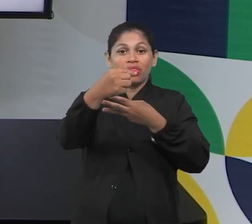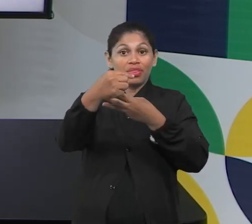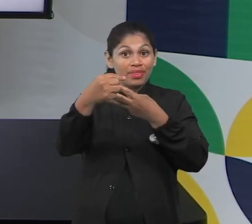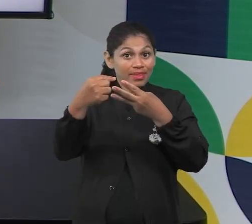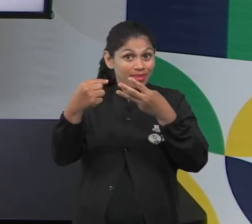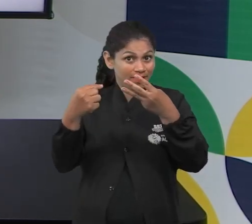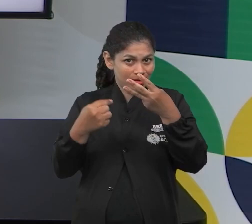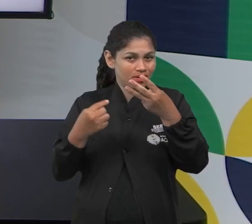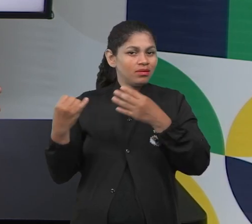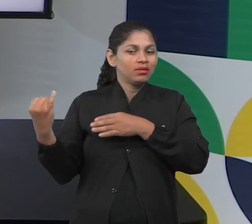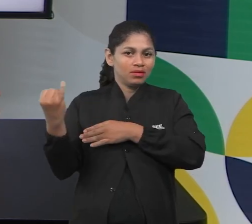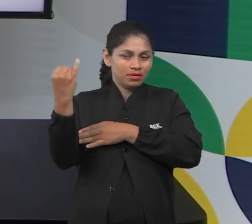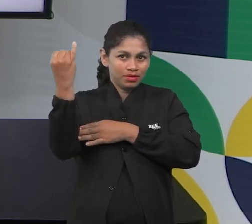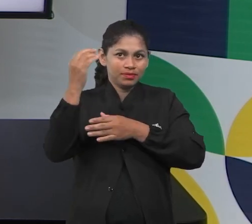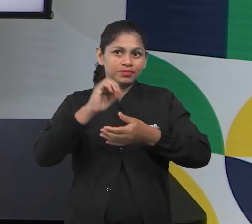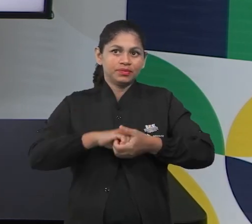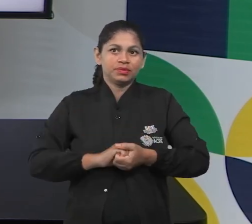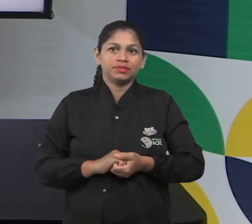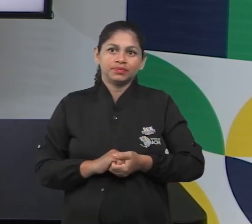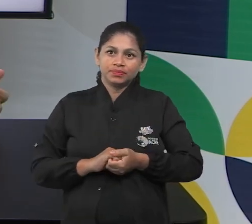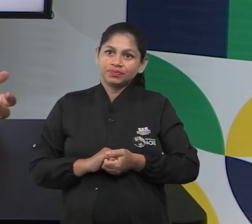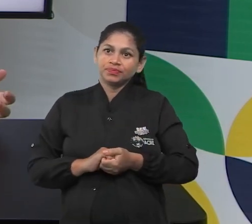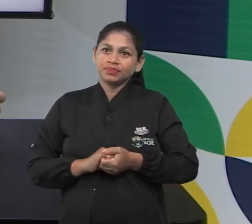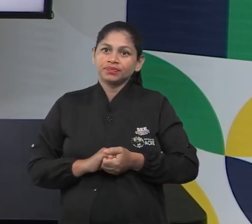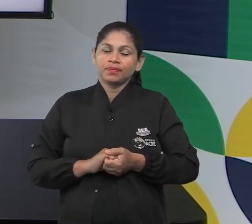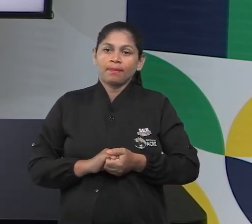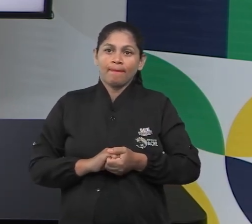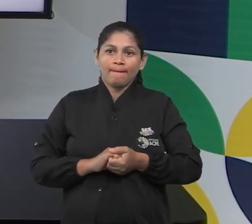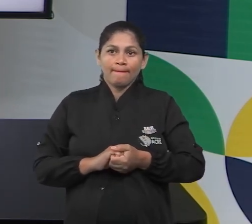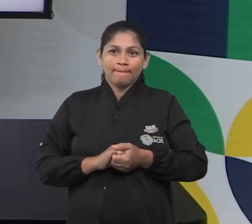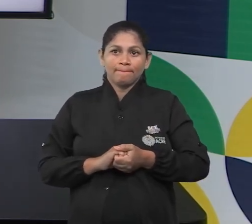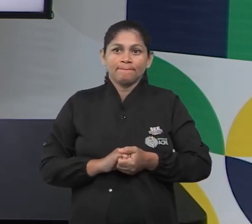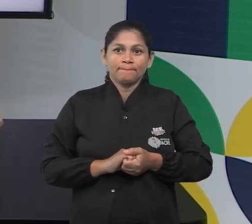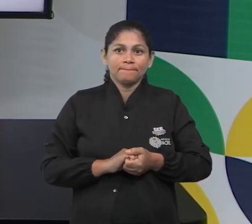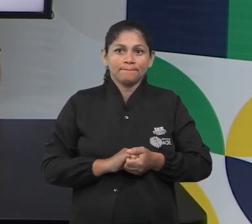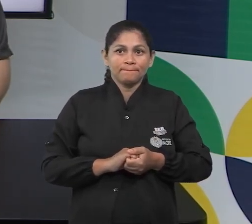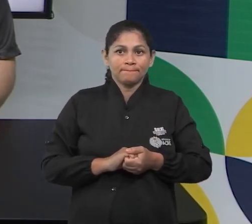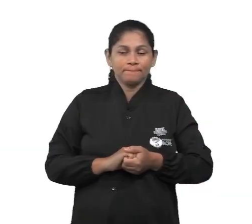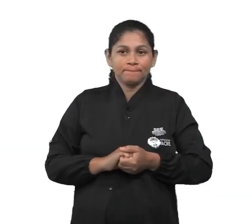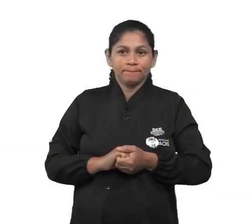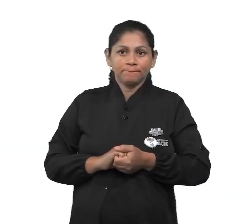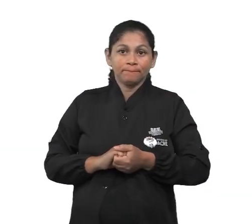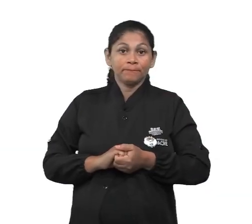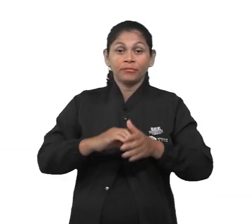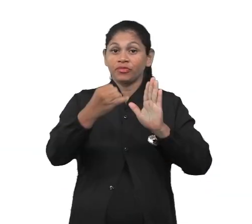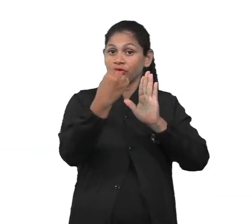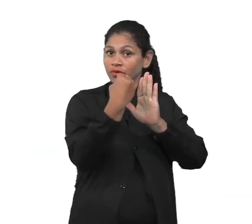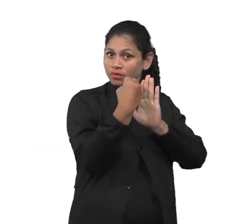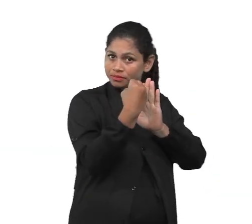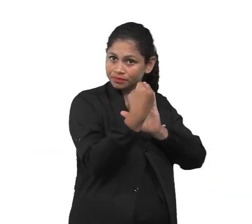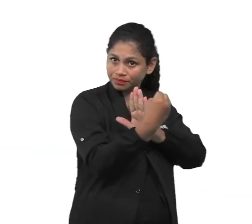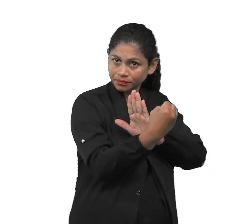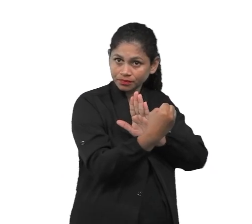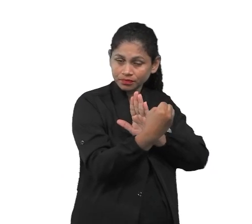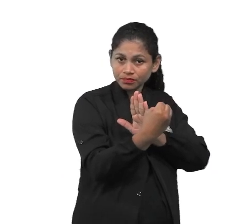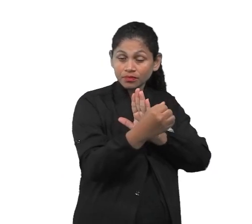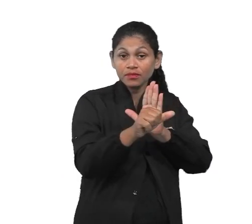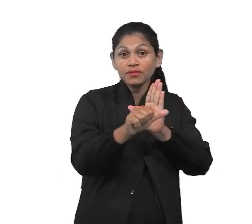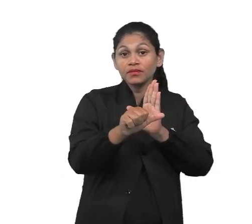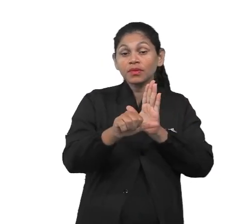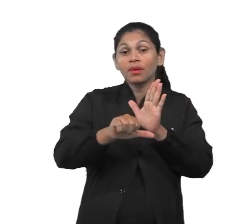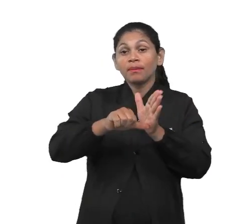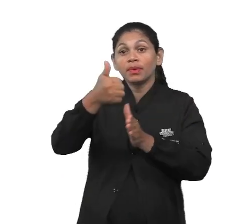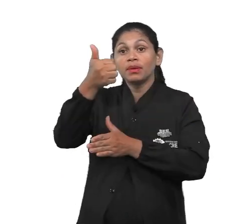aqui um mapa mental, um esquema de como que essa divisão é feita. Então, ó, introdução. Primeira